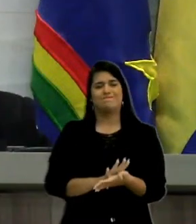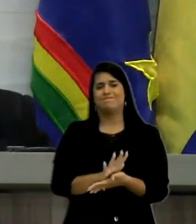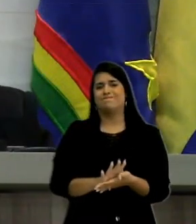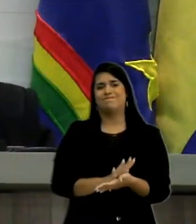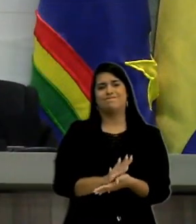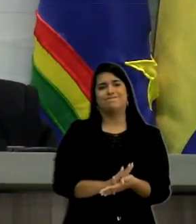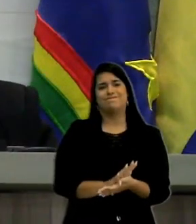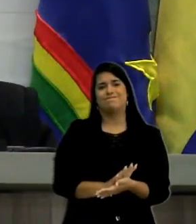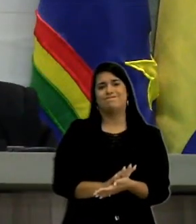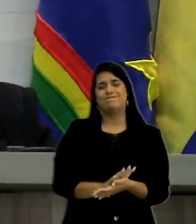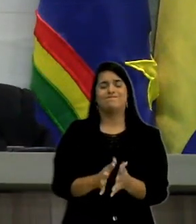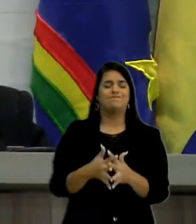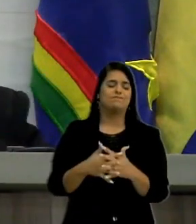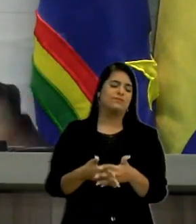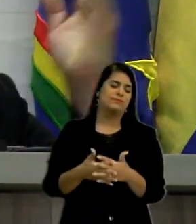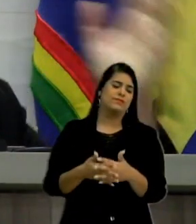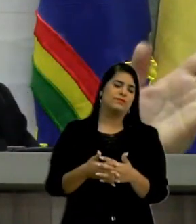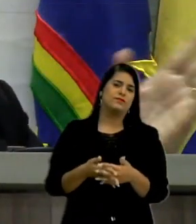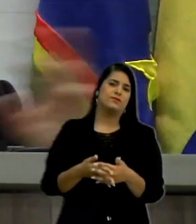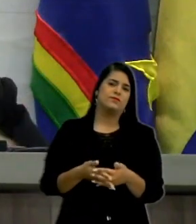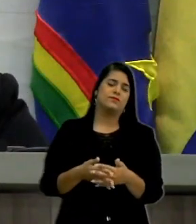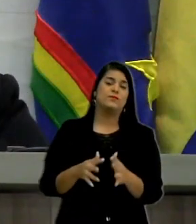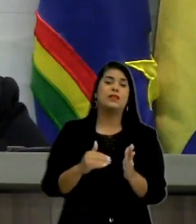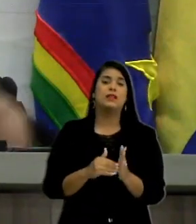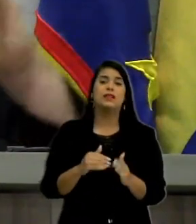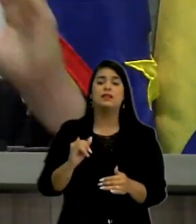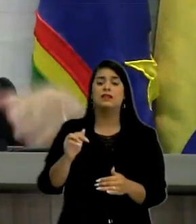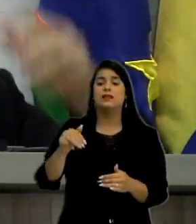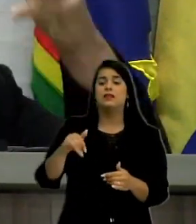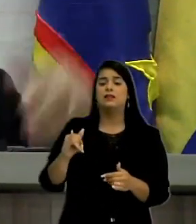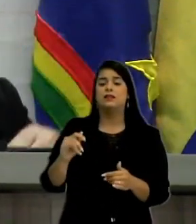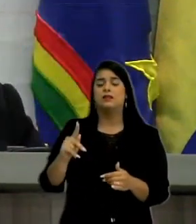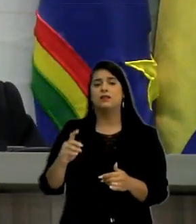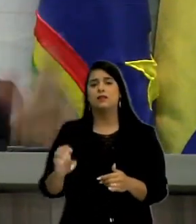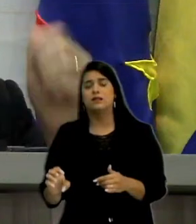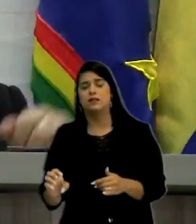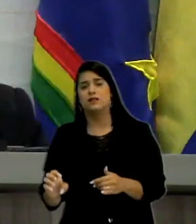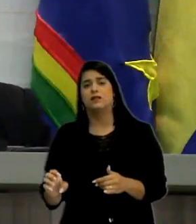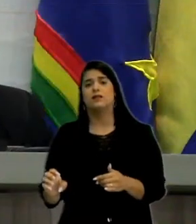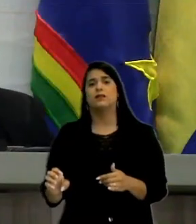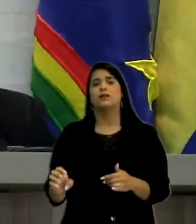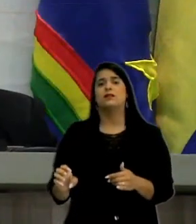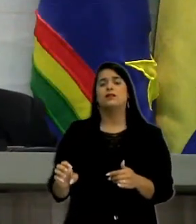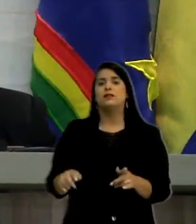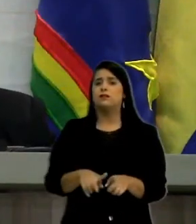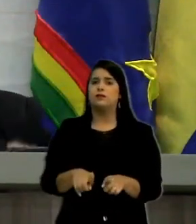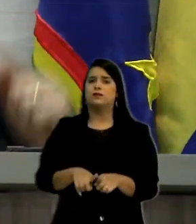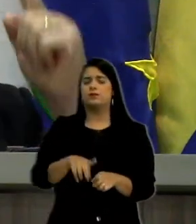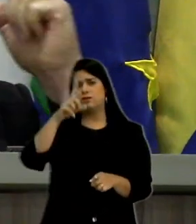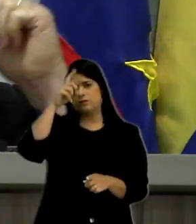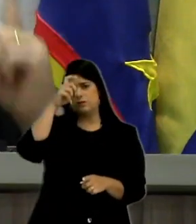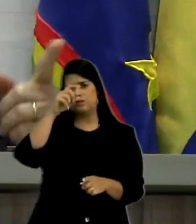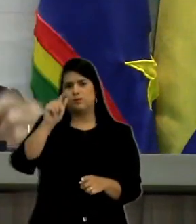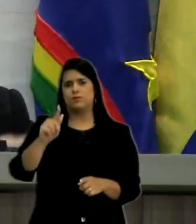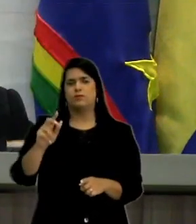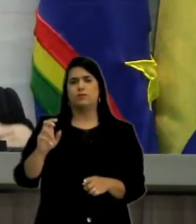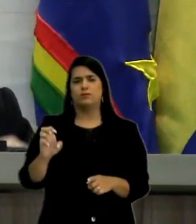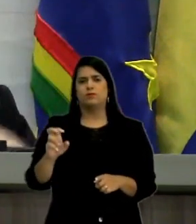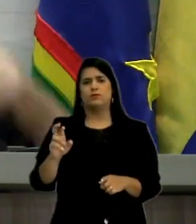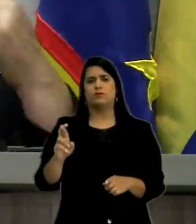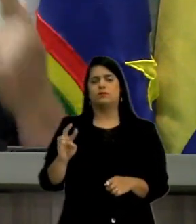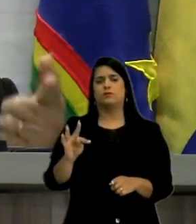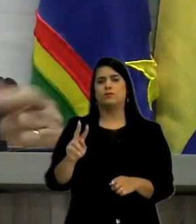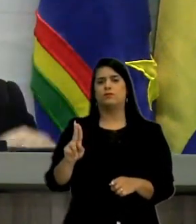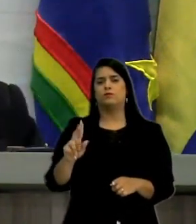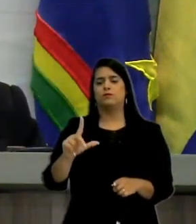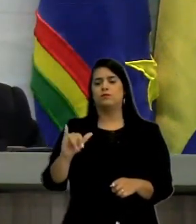esperança é pouca. Até no IMIP, quem anda no IMIP sabe, no Getúlio Vaga, para se remarcar uma consulta